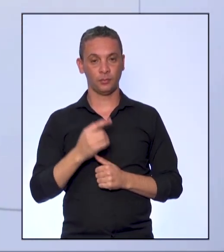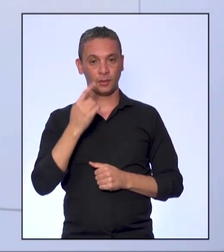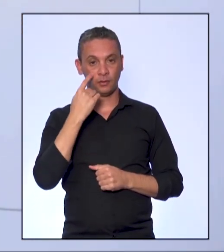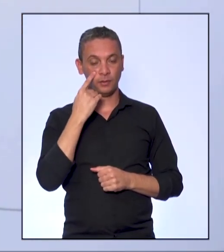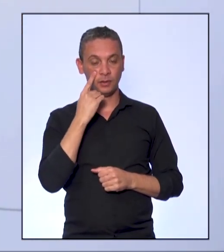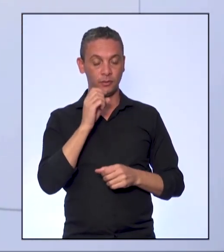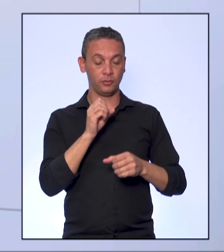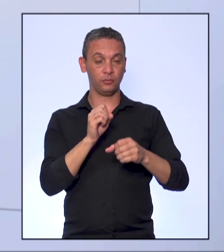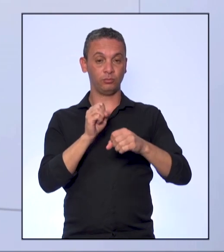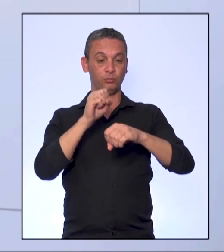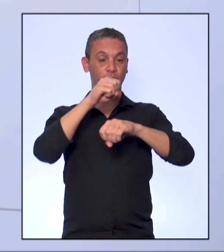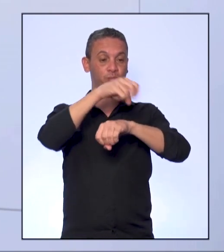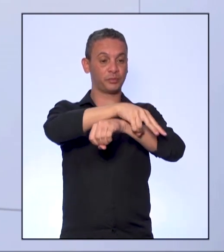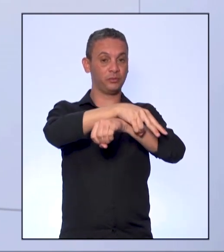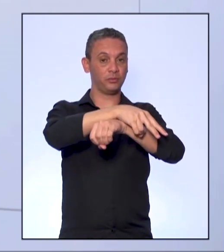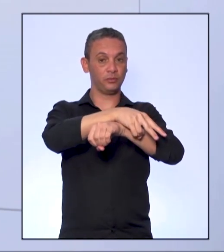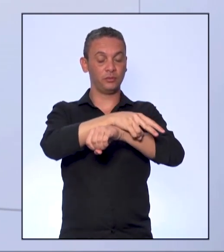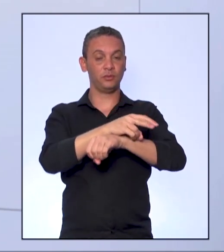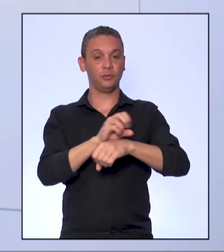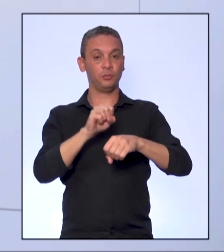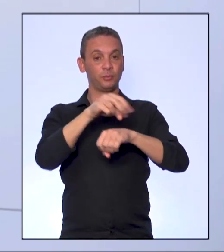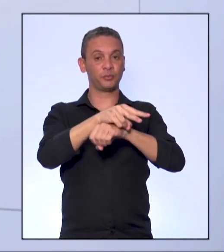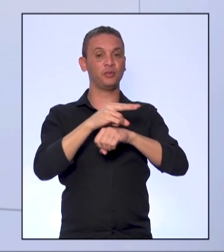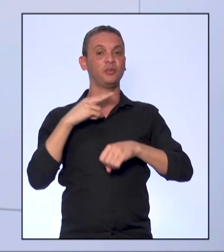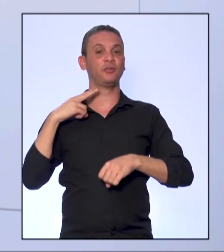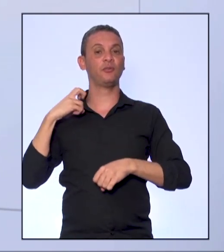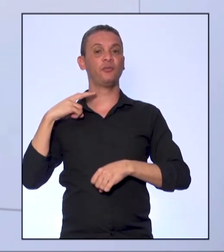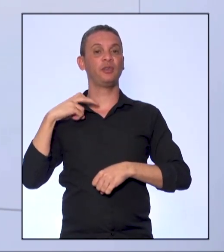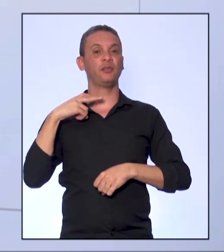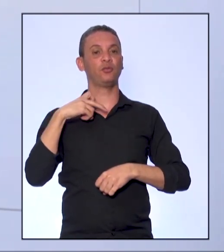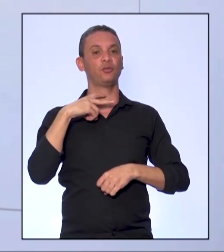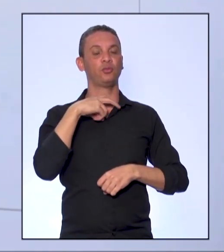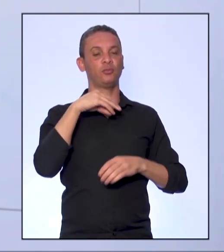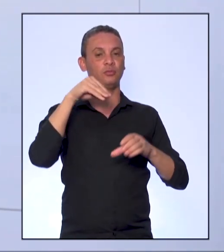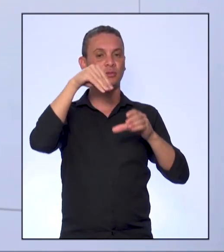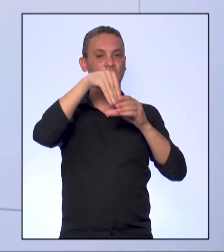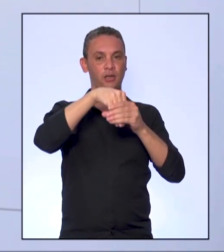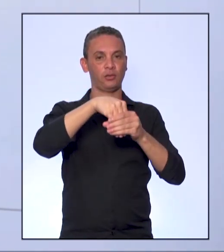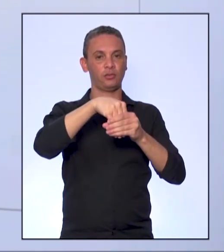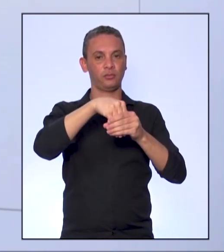na célula. Bora colocar aqui. Entrar na célula.